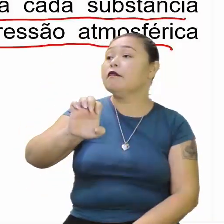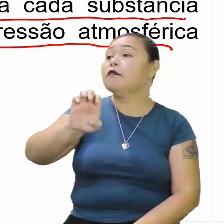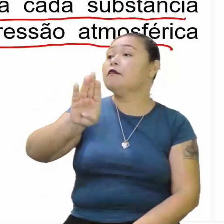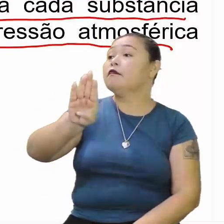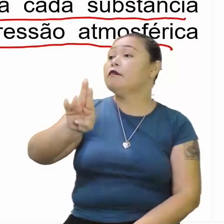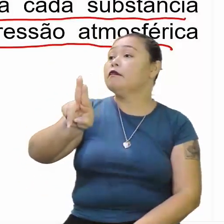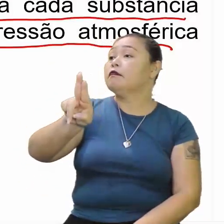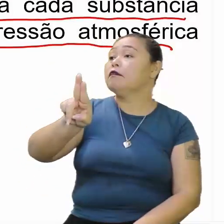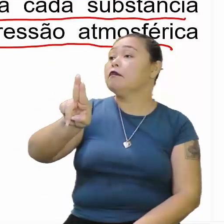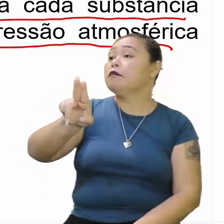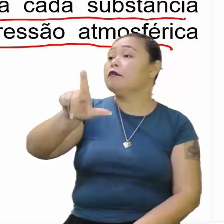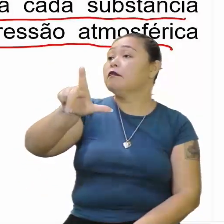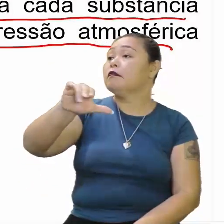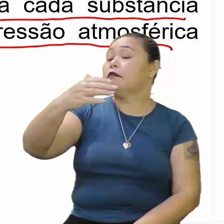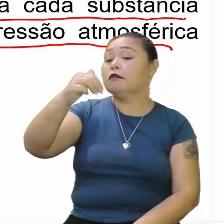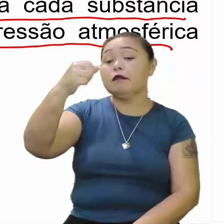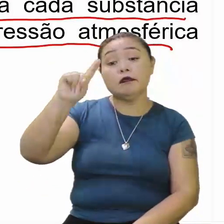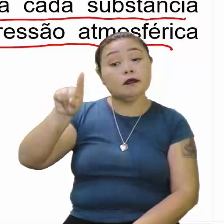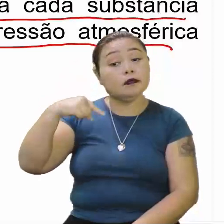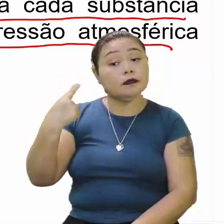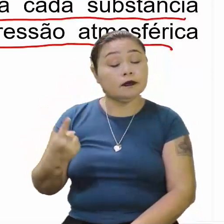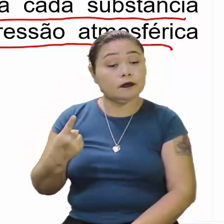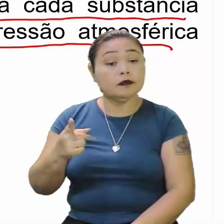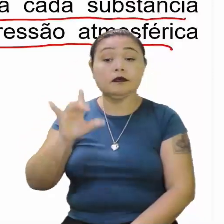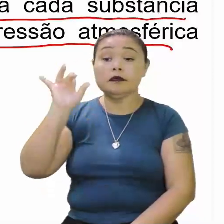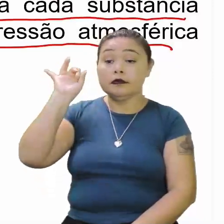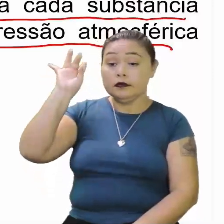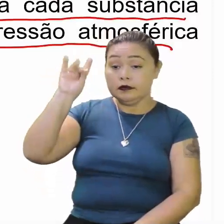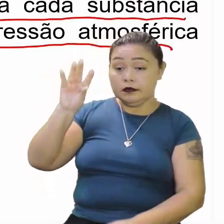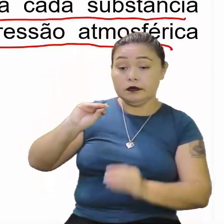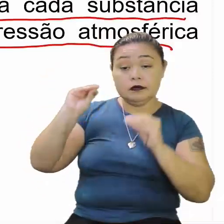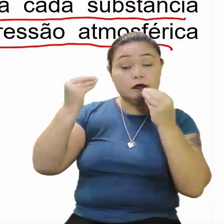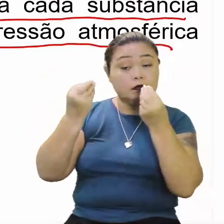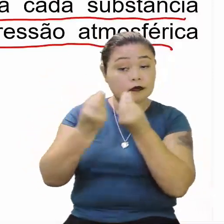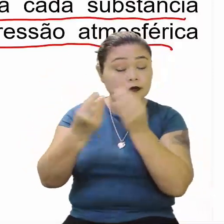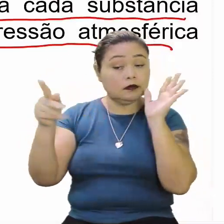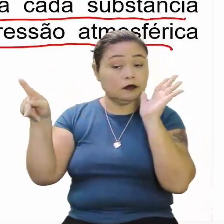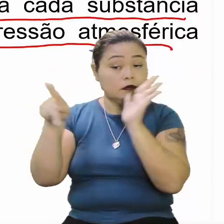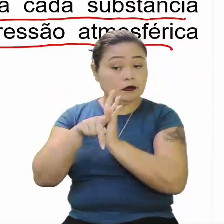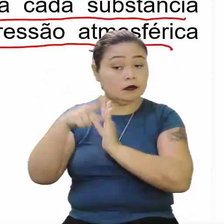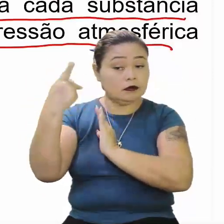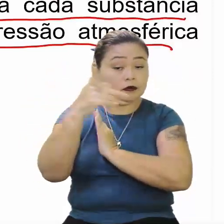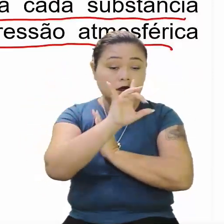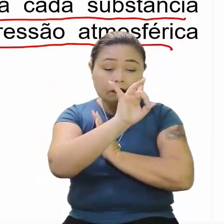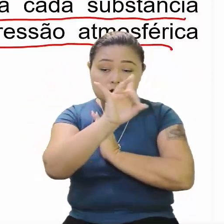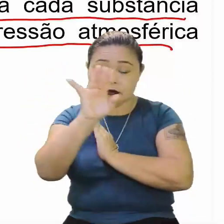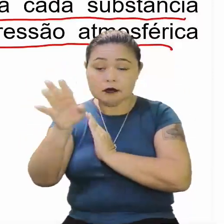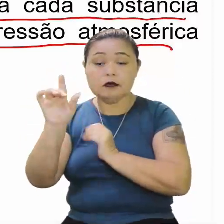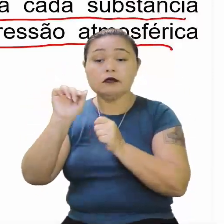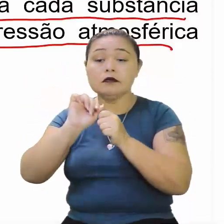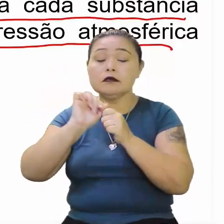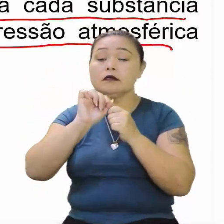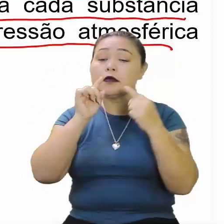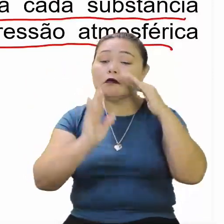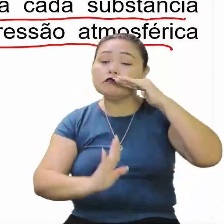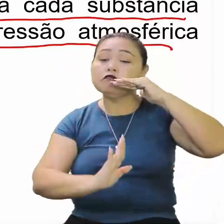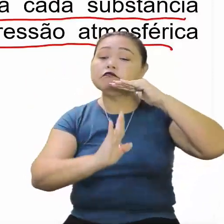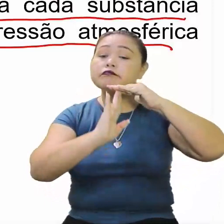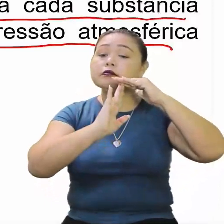só, geralmente cada substância tem sua propriedade específica, que chamamos ponto de